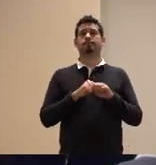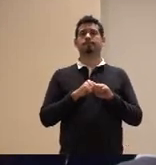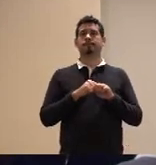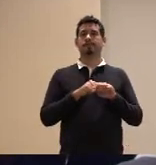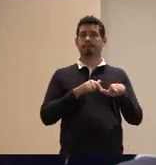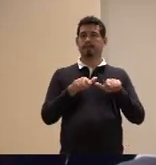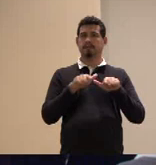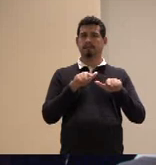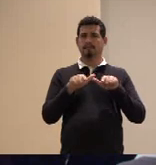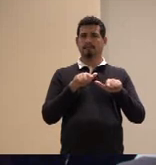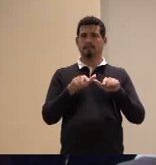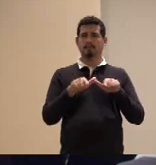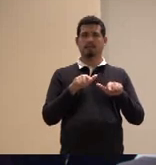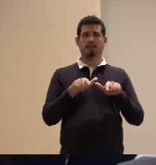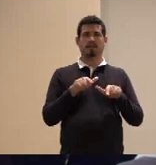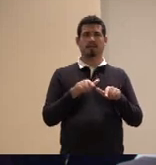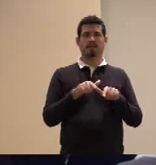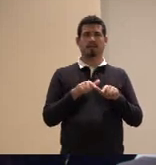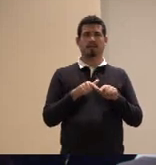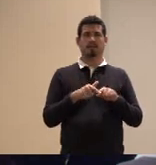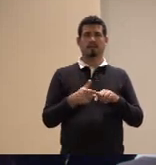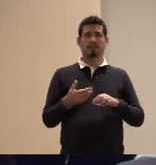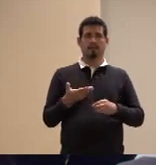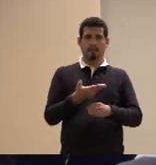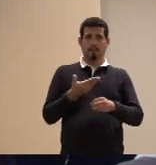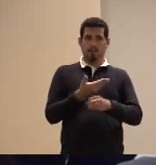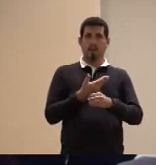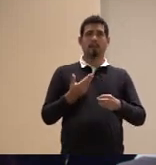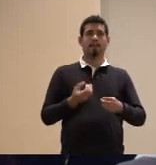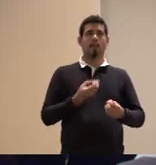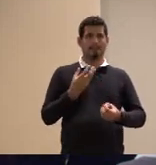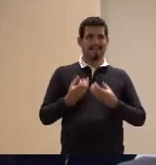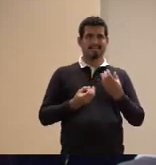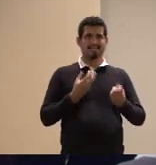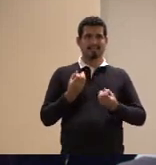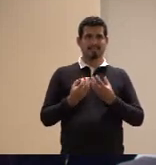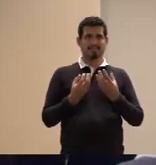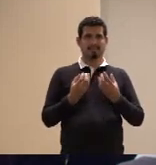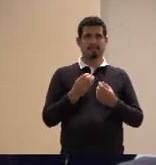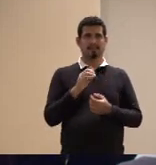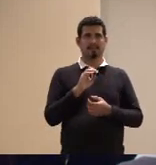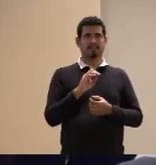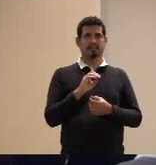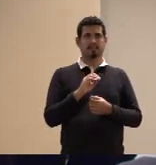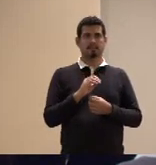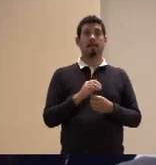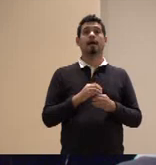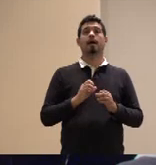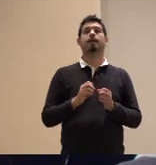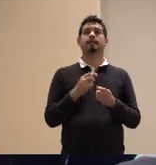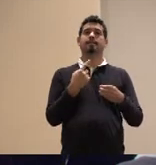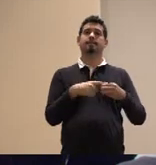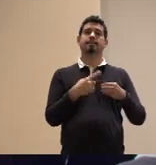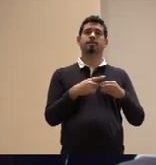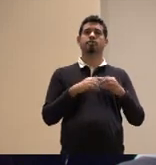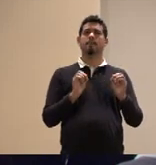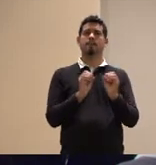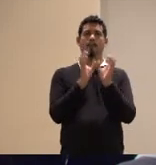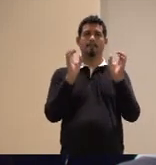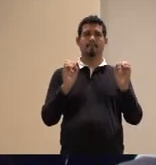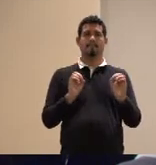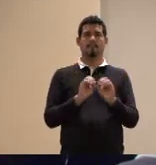Bombinhas. Uma coisa, eu queria perguntar mais, na verdade, para a representante do Estado... a